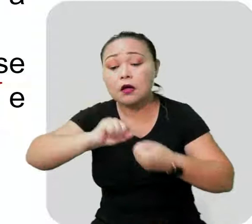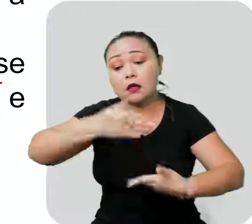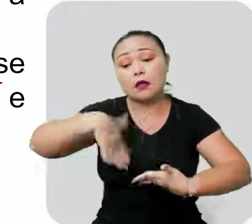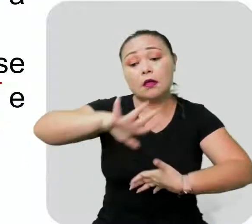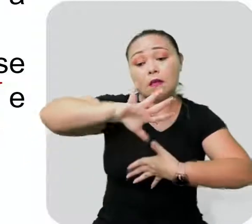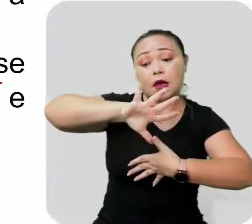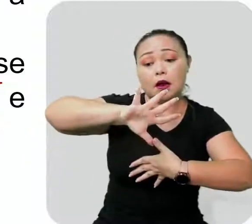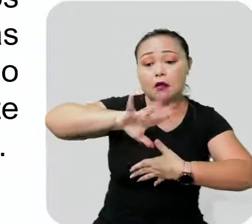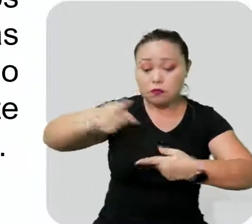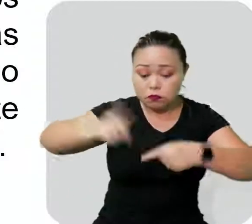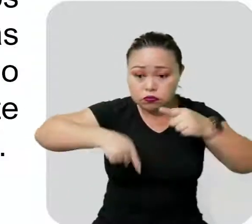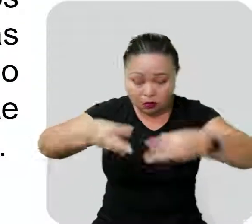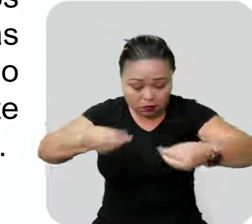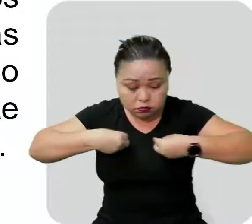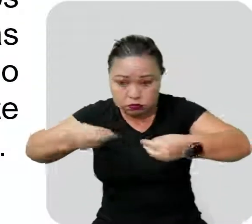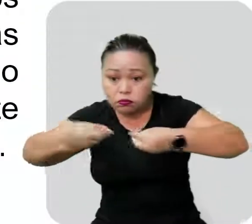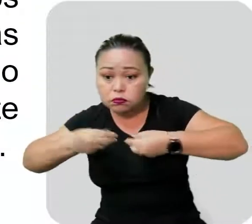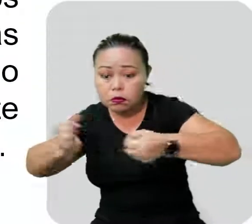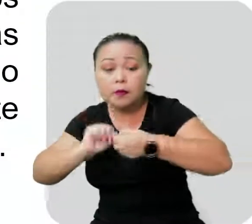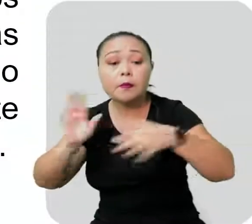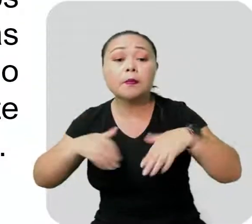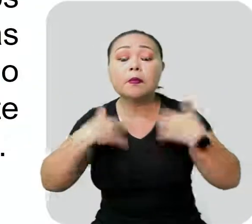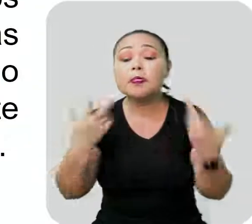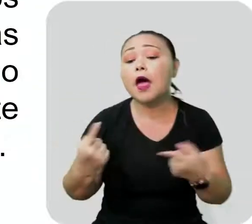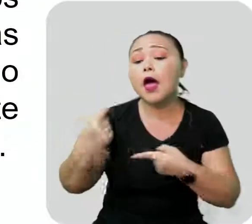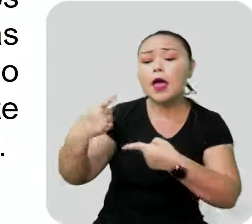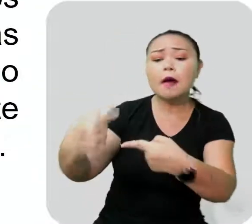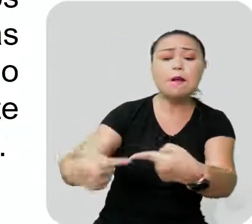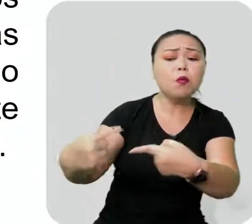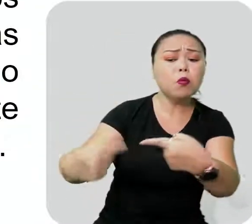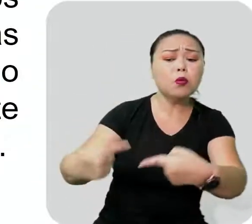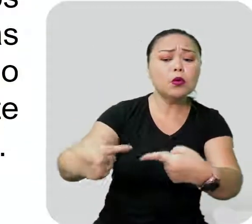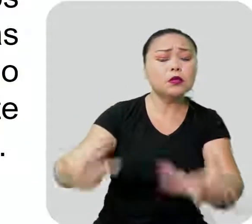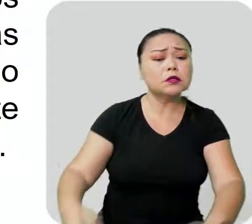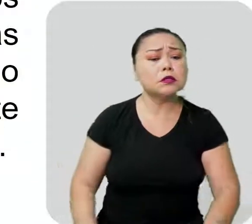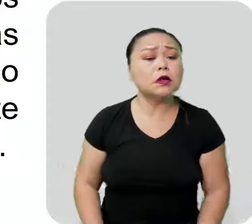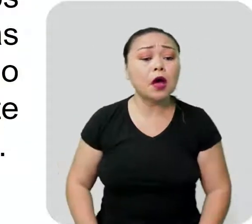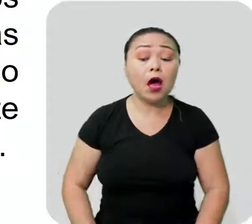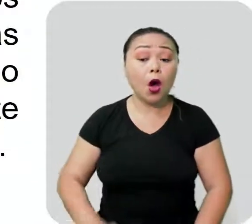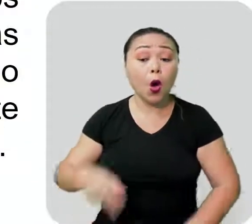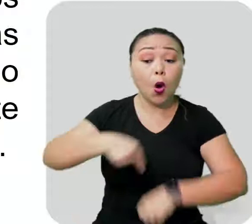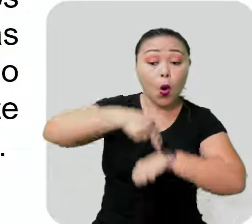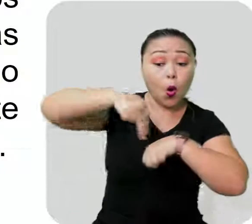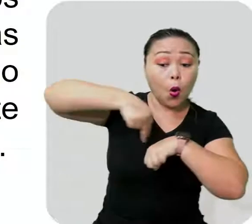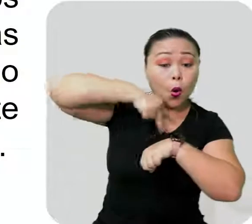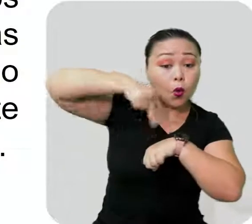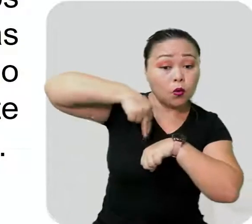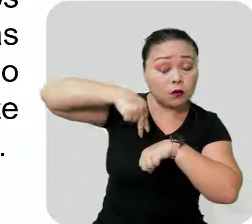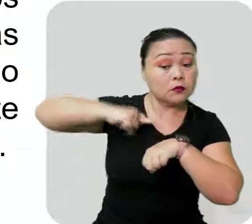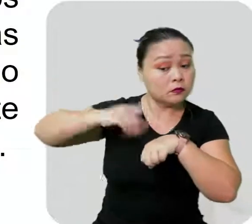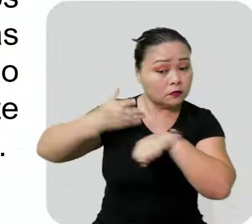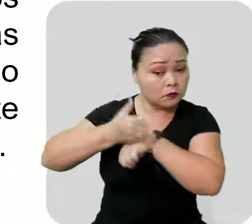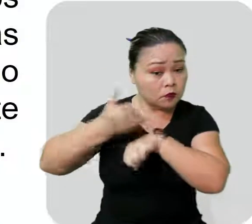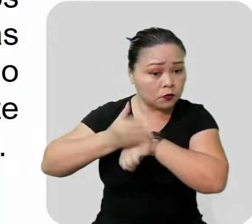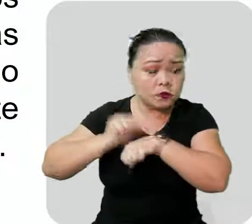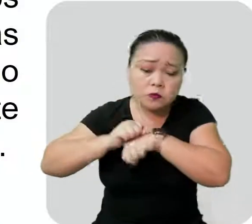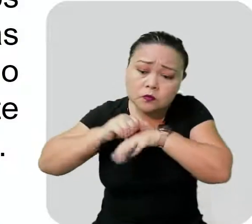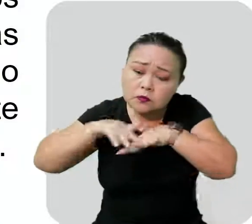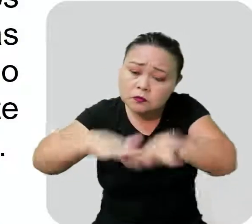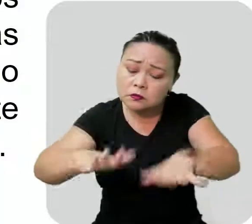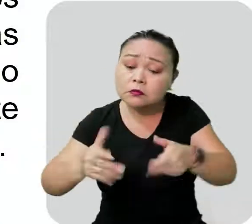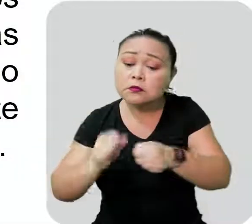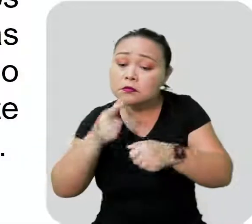América show Oi tia político de pessoa as nações que participar da